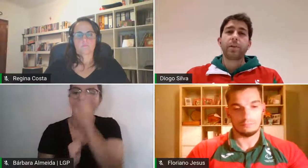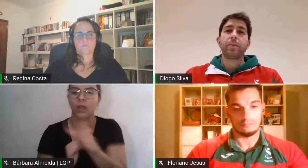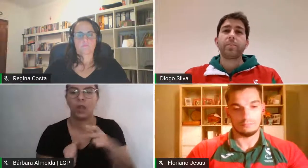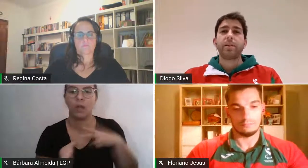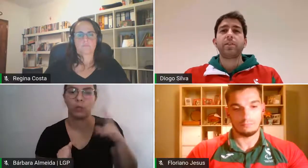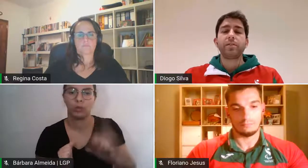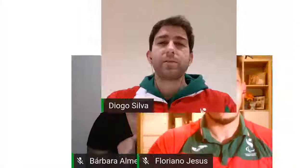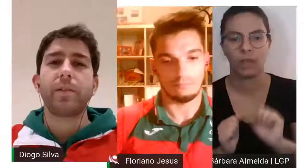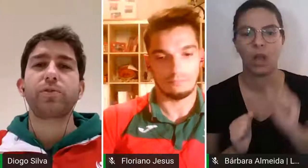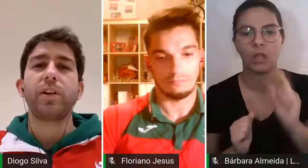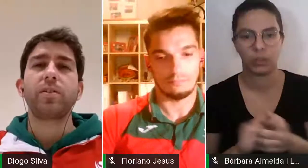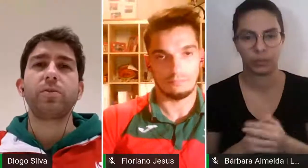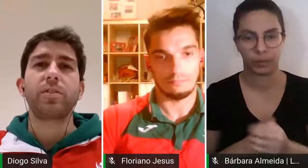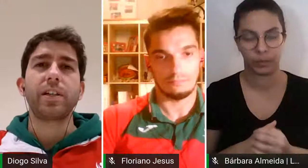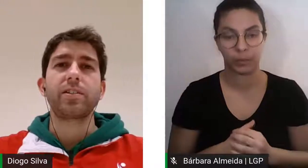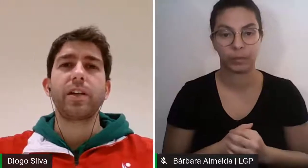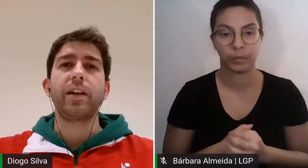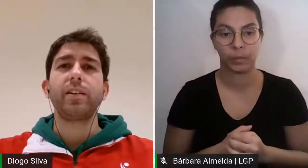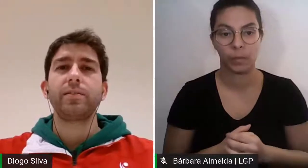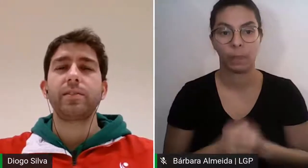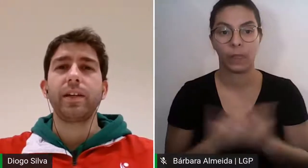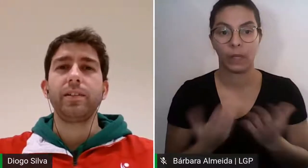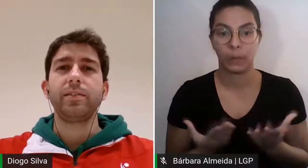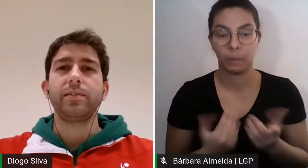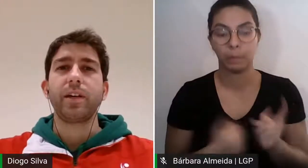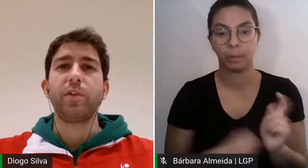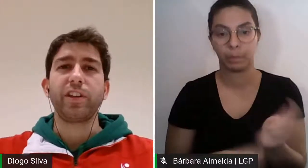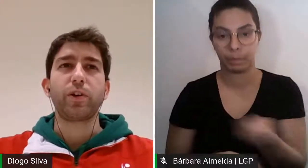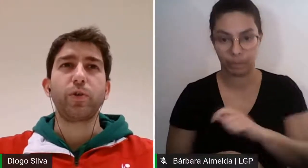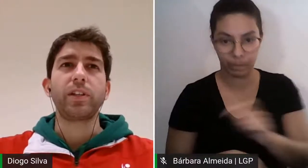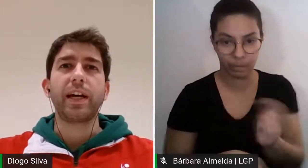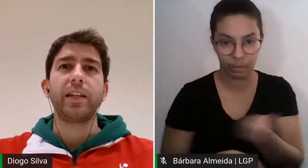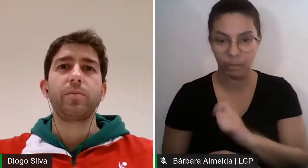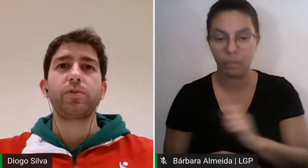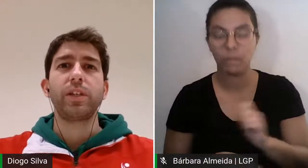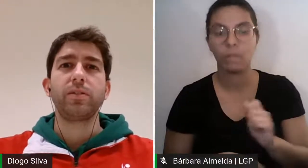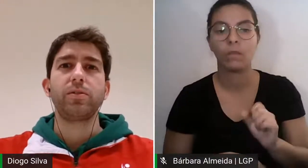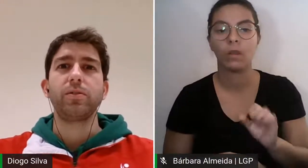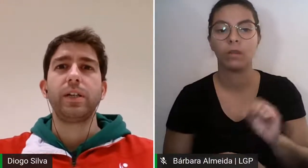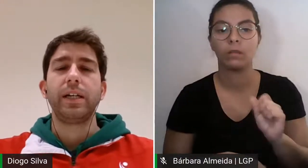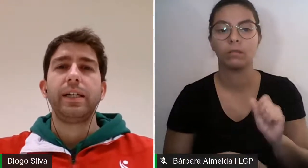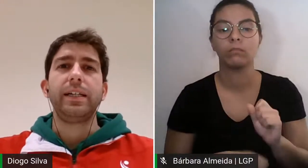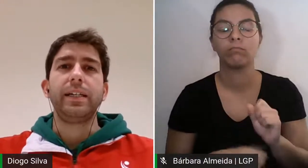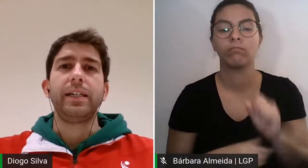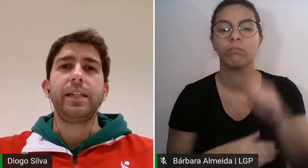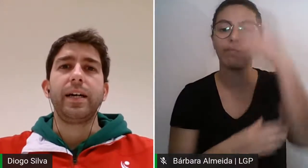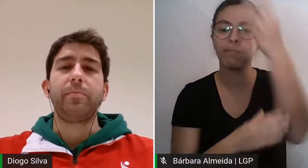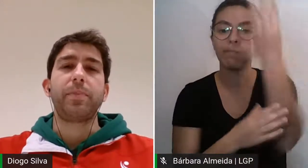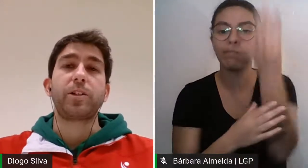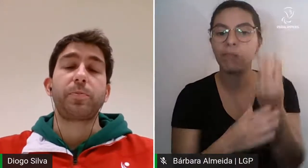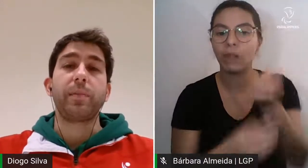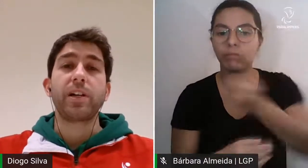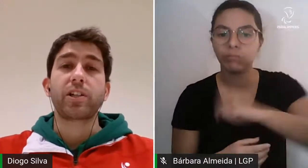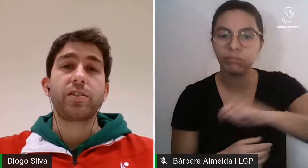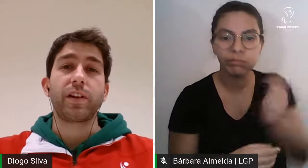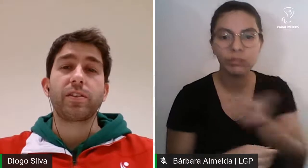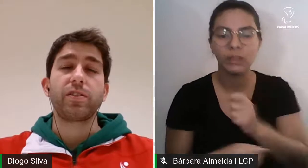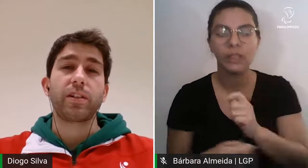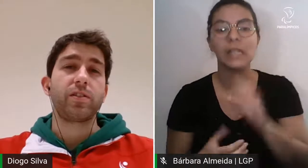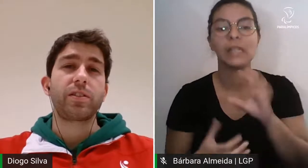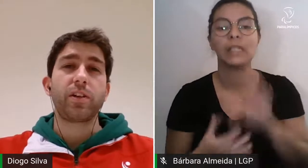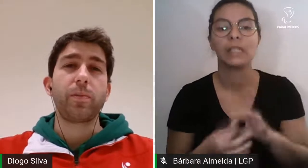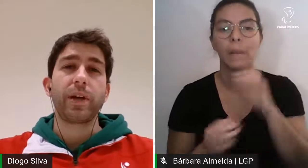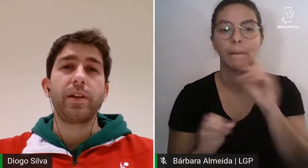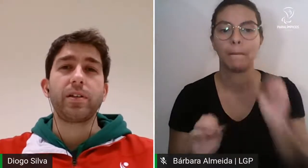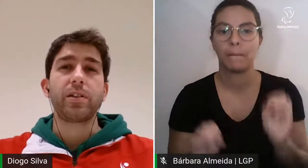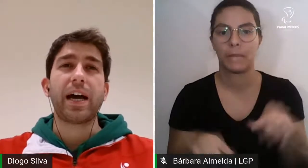Bem, o para badminton em Portugal, como tu disseste, tem uma vida curta ainda, portanto, as primeiras